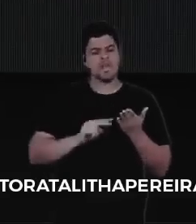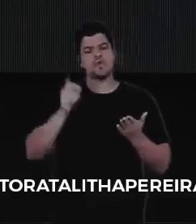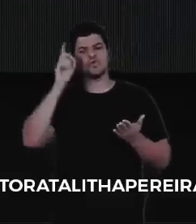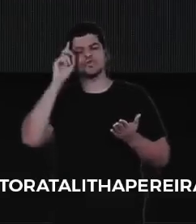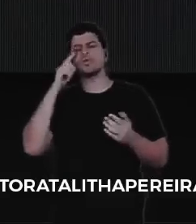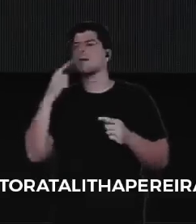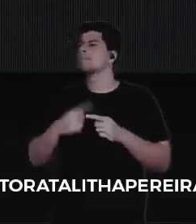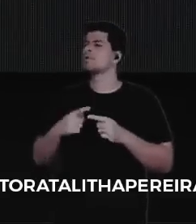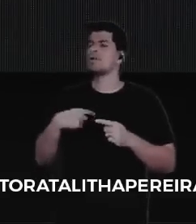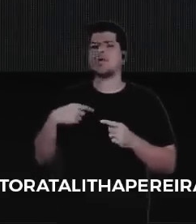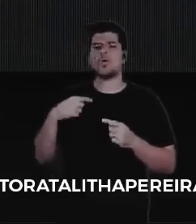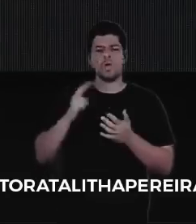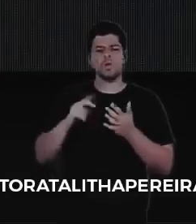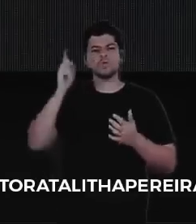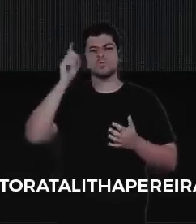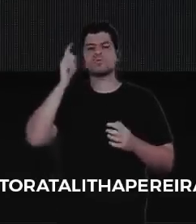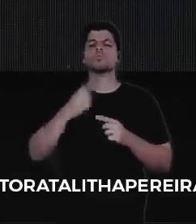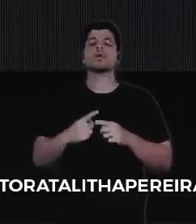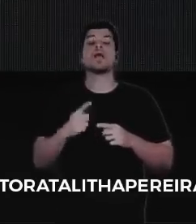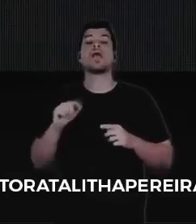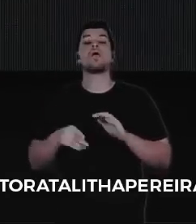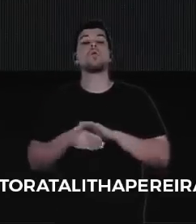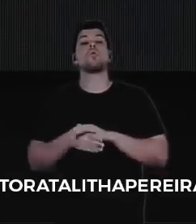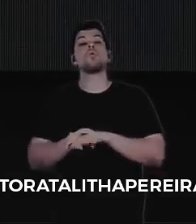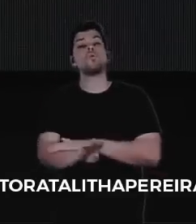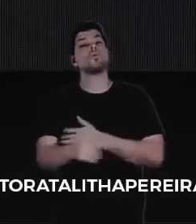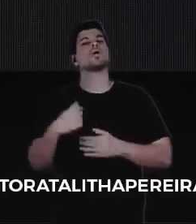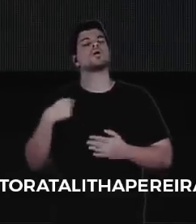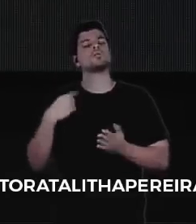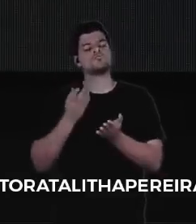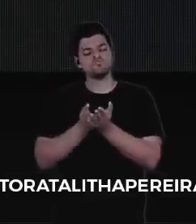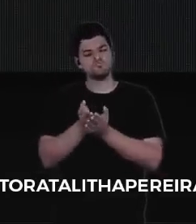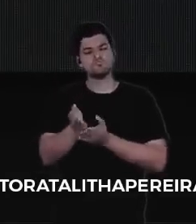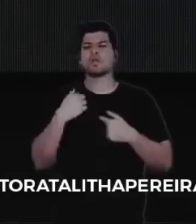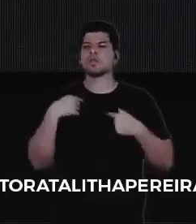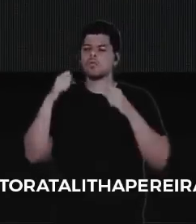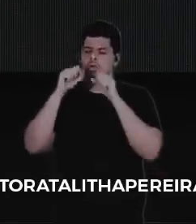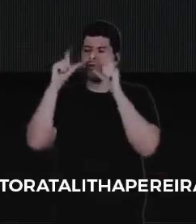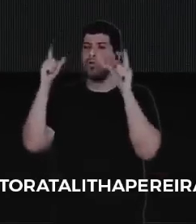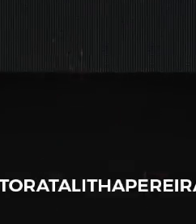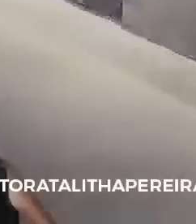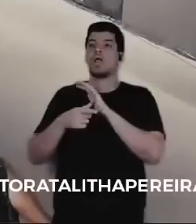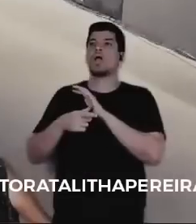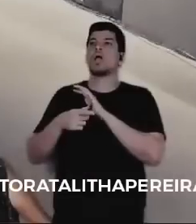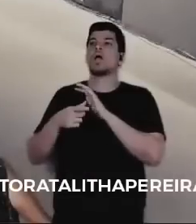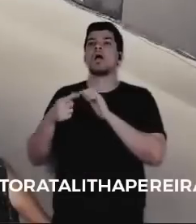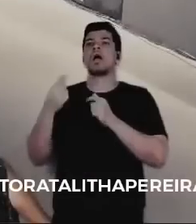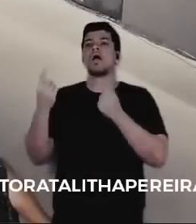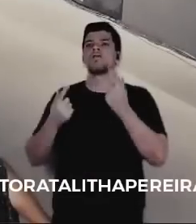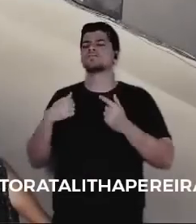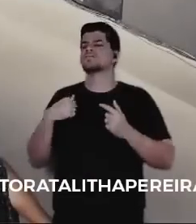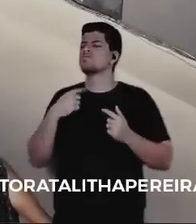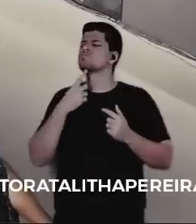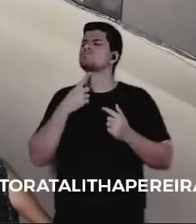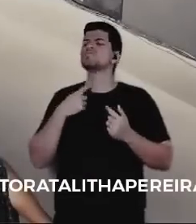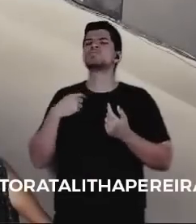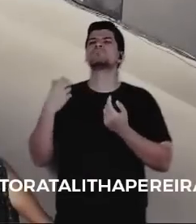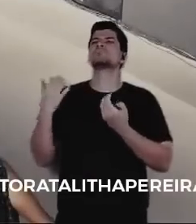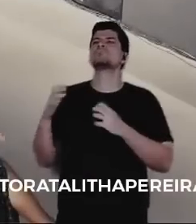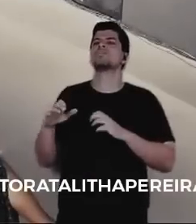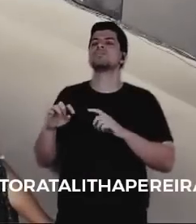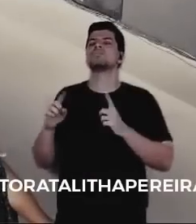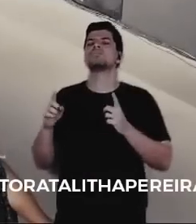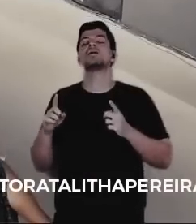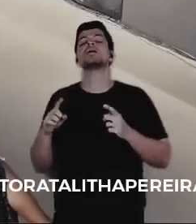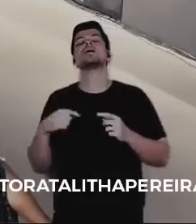gente? É um hábito. Eu sou disciplinado. Eu acordo, às vezes, está sem vontade de ler a Bíblia, de orar, pastor? Sim. E o que é